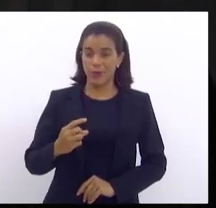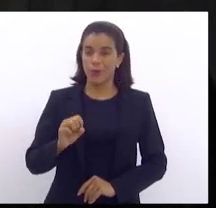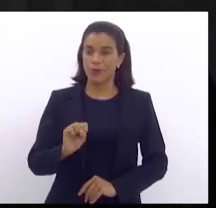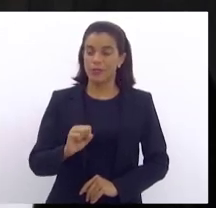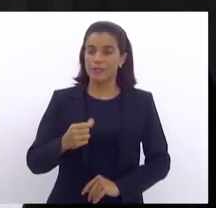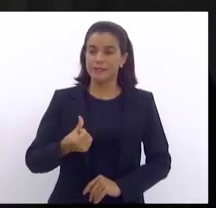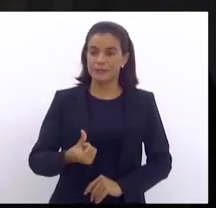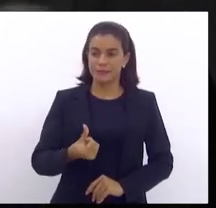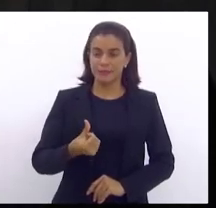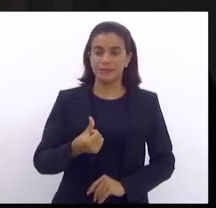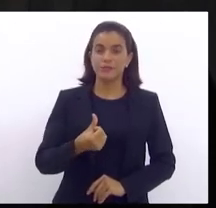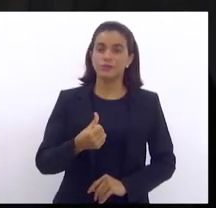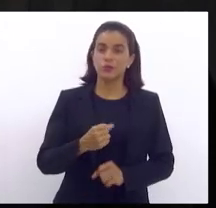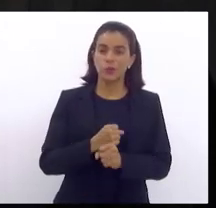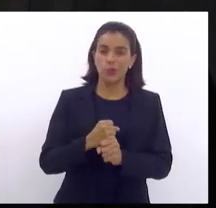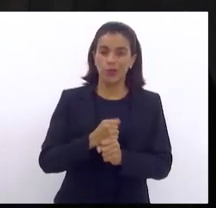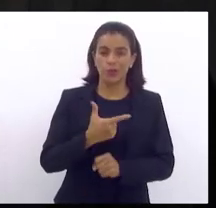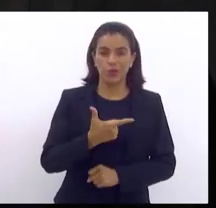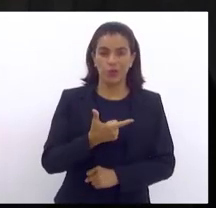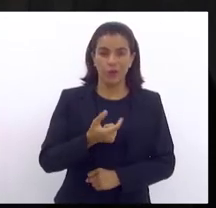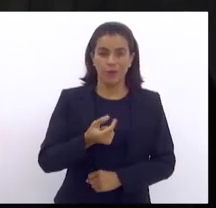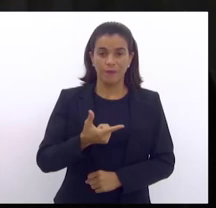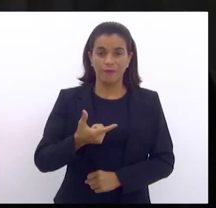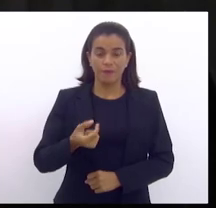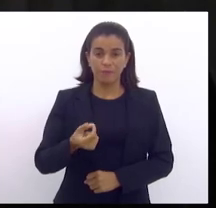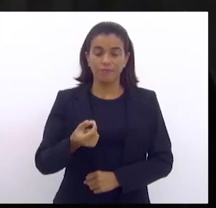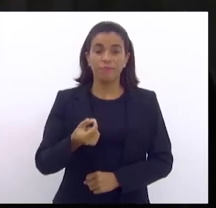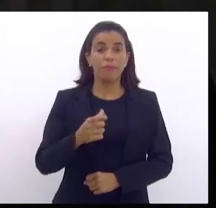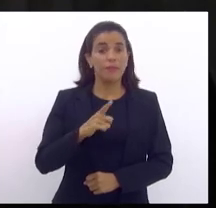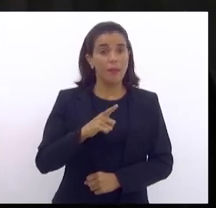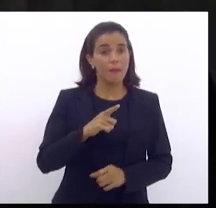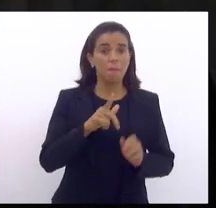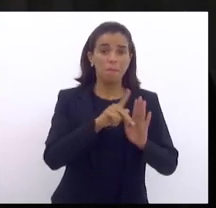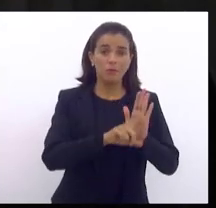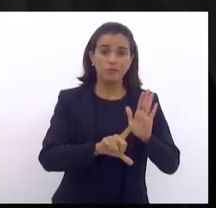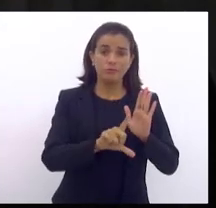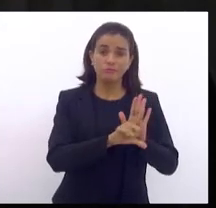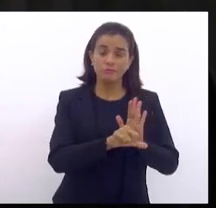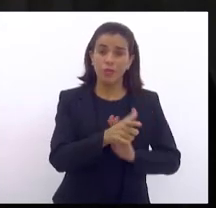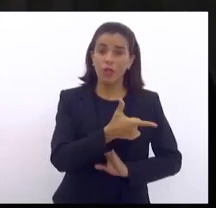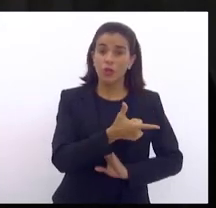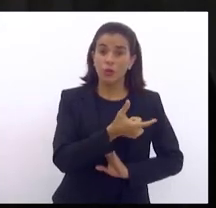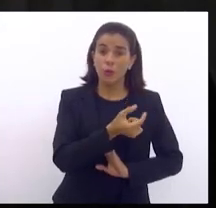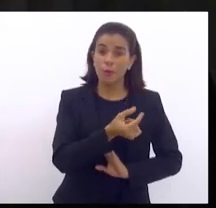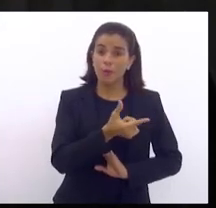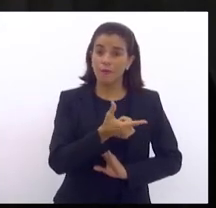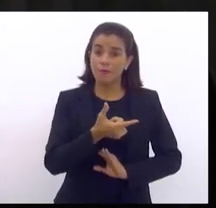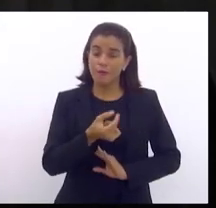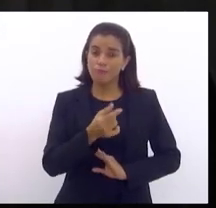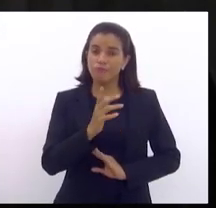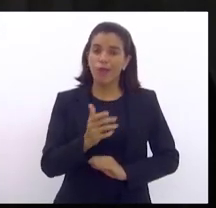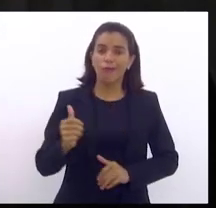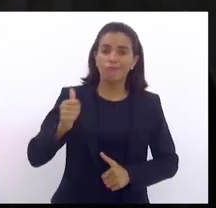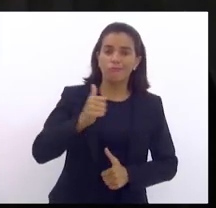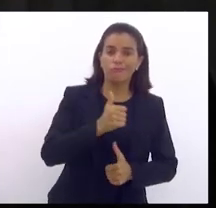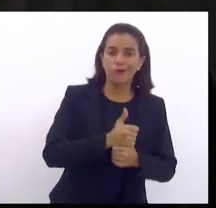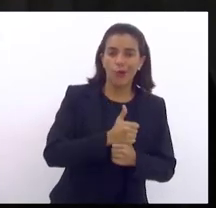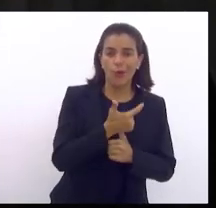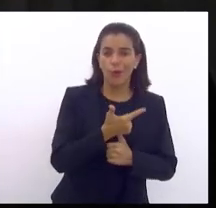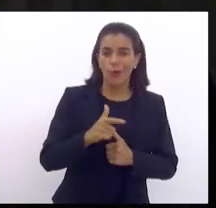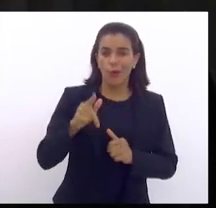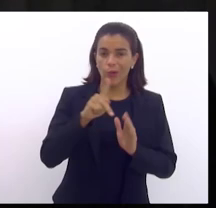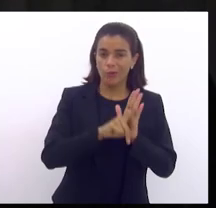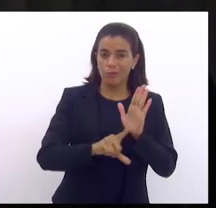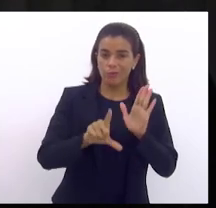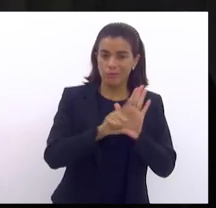2020, né, que é projeto do ano 2020, já substituindo um outro projeto,